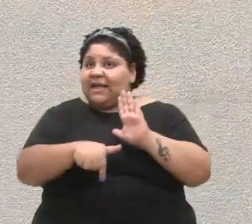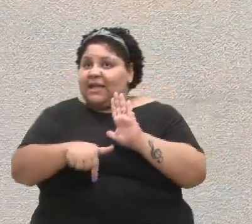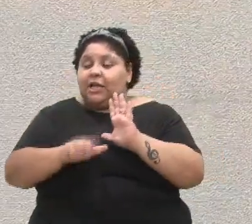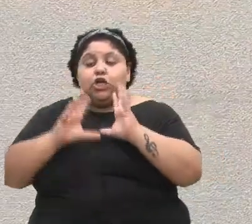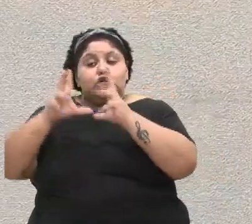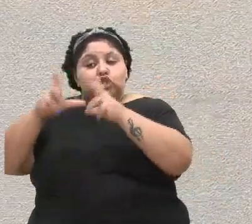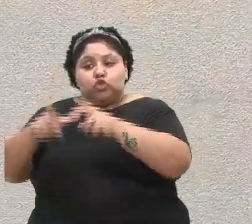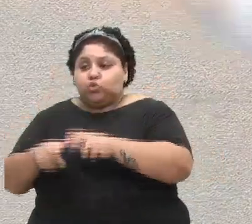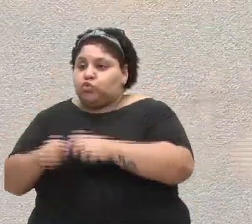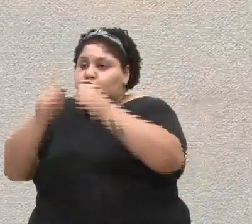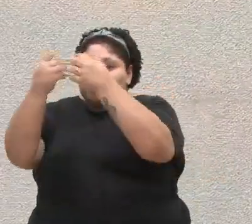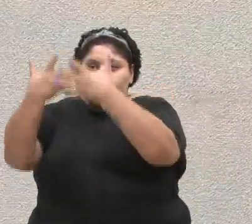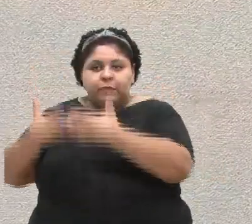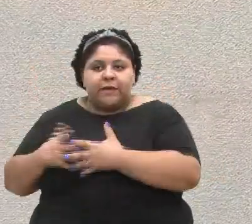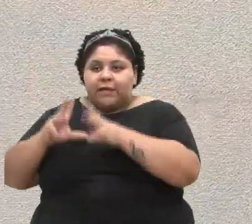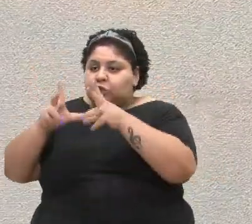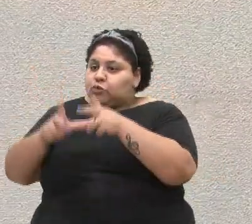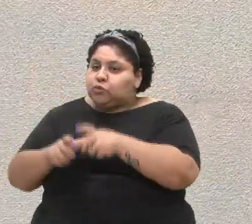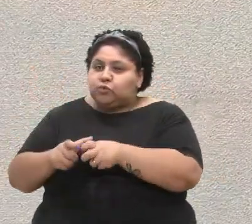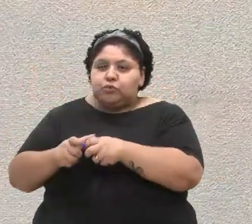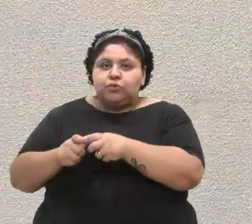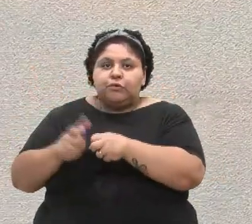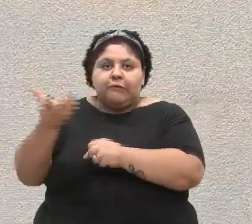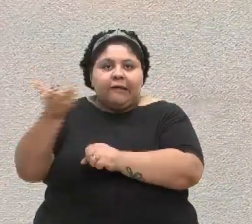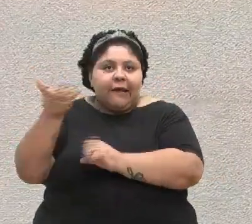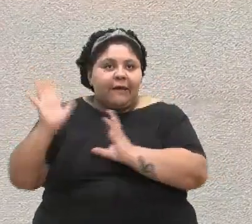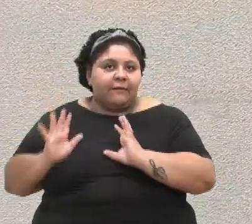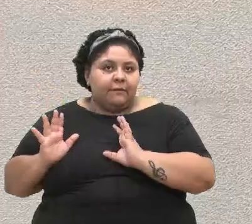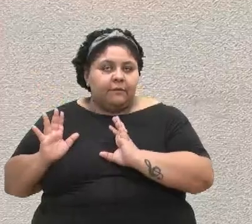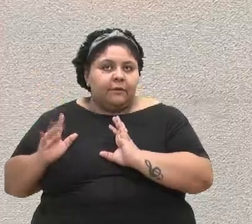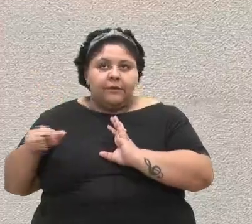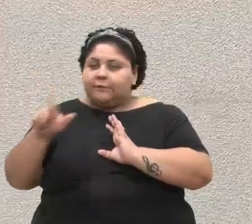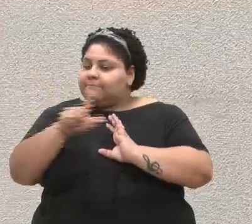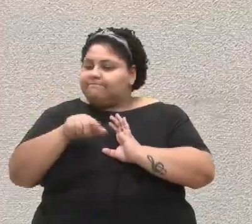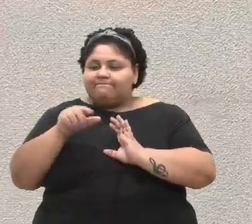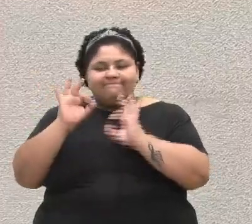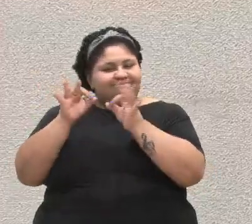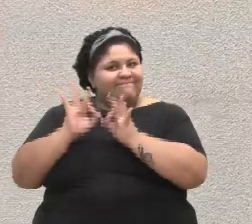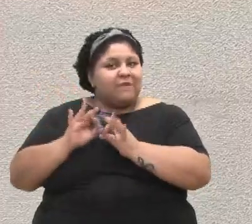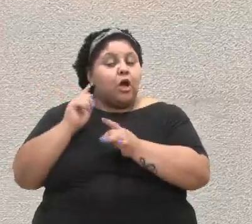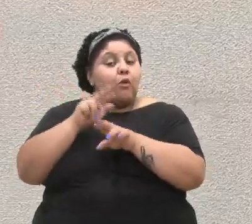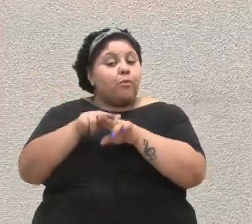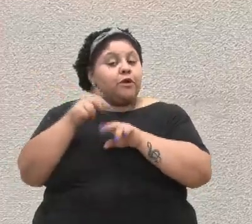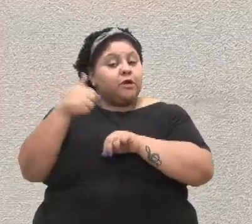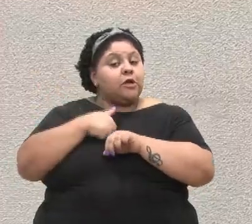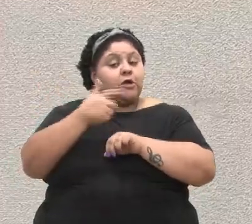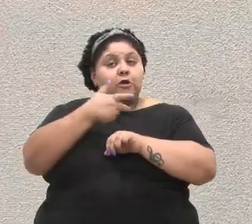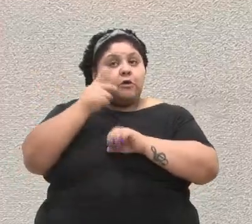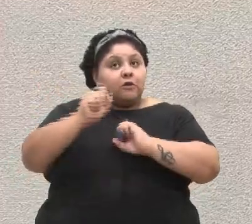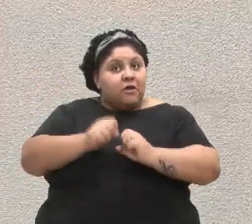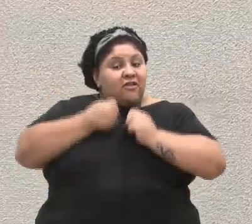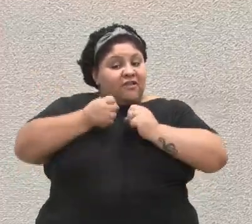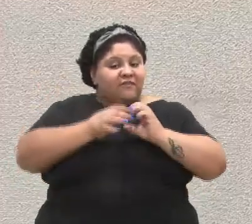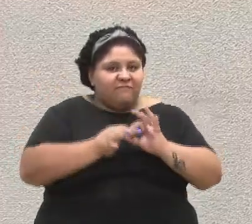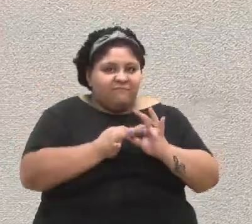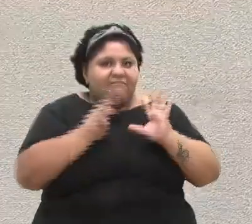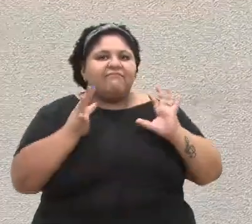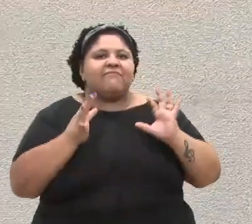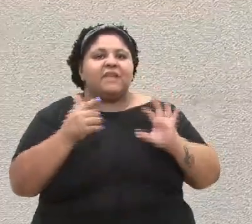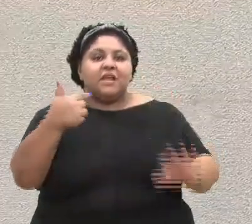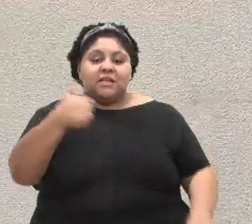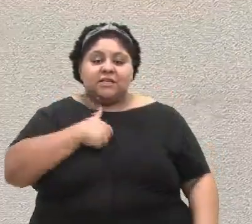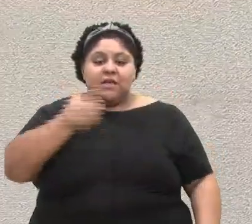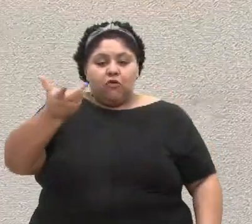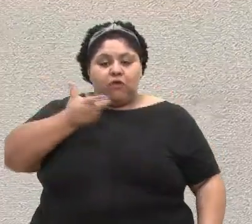mesmo, temos que fazer tudo o que o mesmo quer. Então assim não funciona. Por isso que eu digo, eu defenderei a liberdade. Se eu